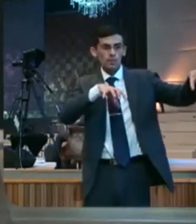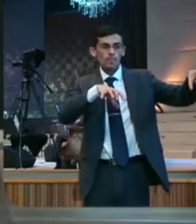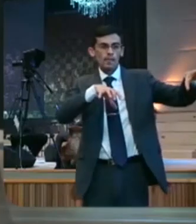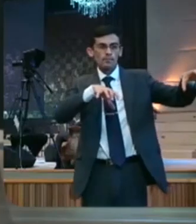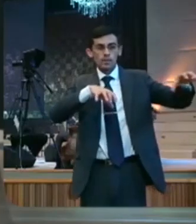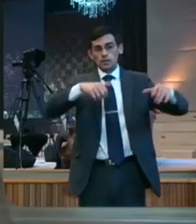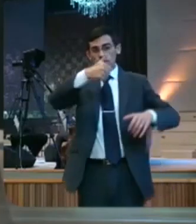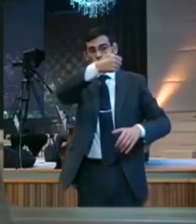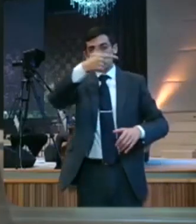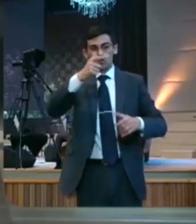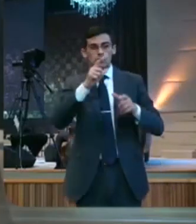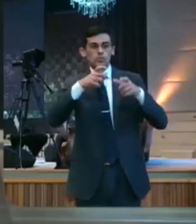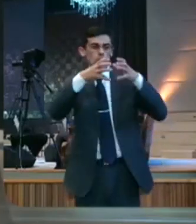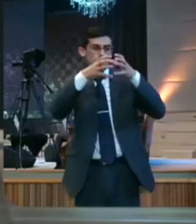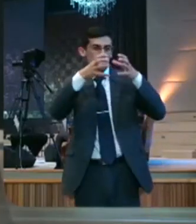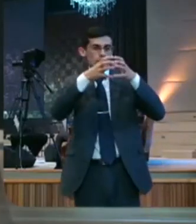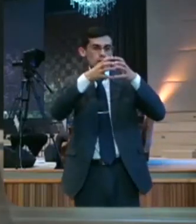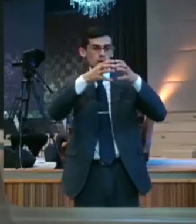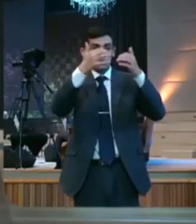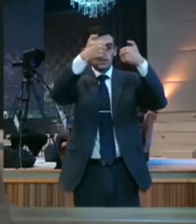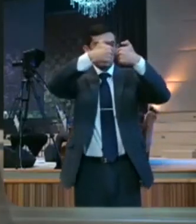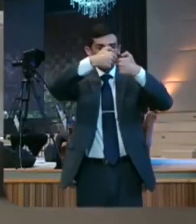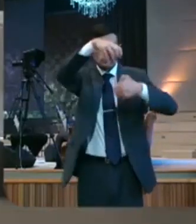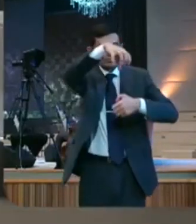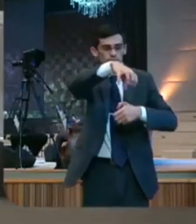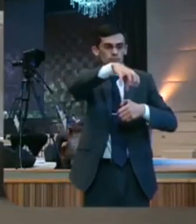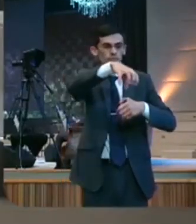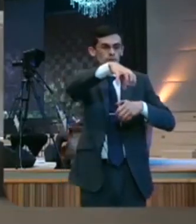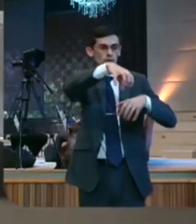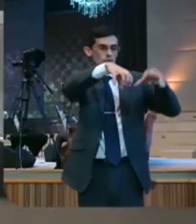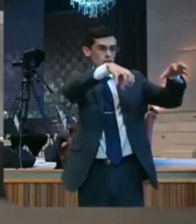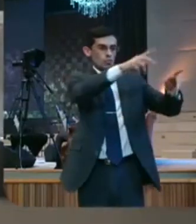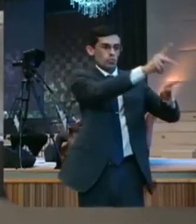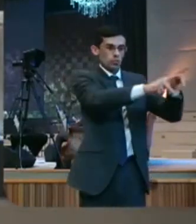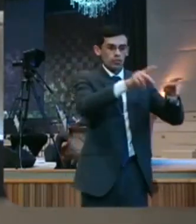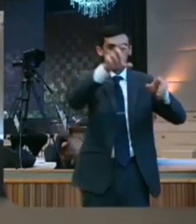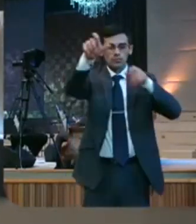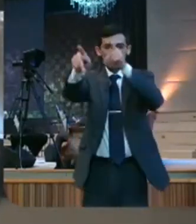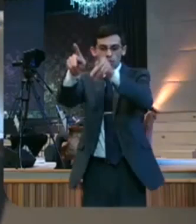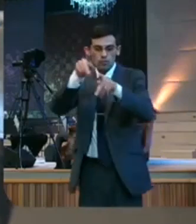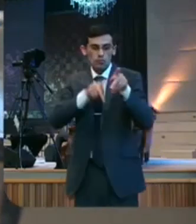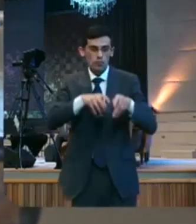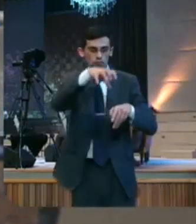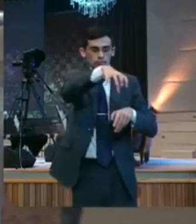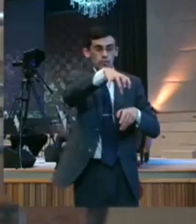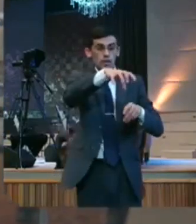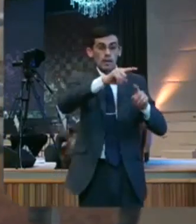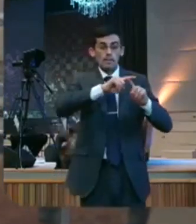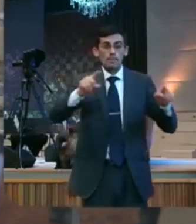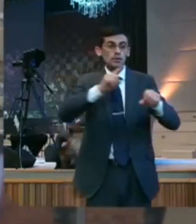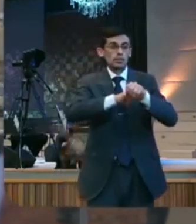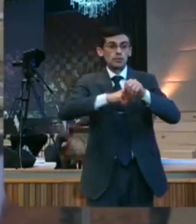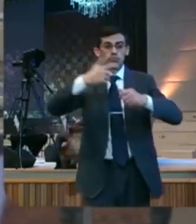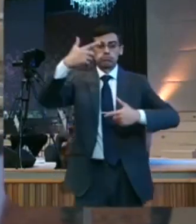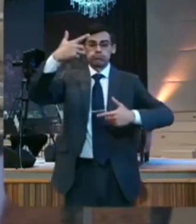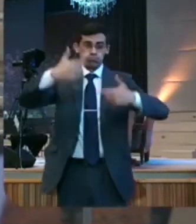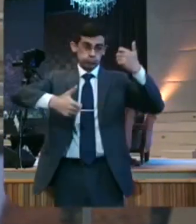as 12 tribos, e a arca no meio. Mas quando eles tinham que guerrear,